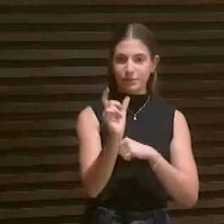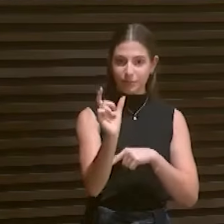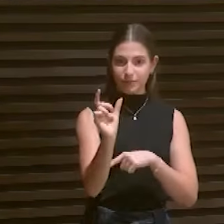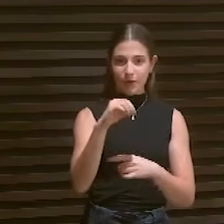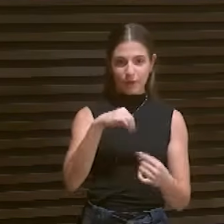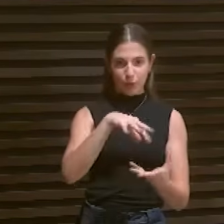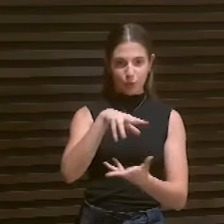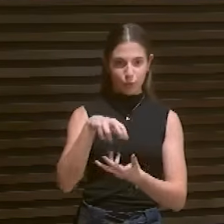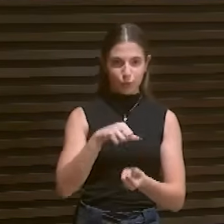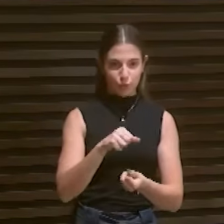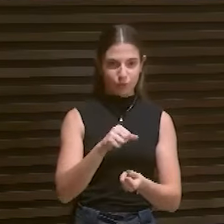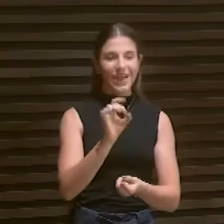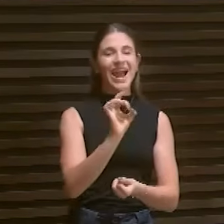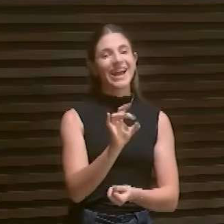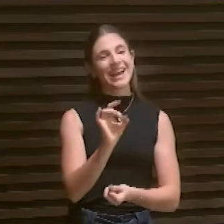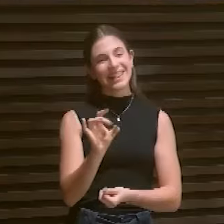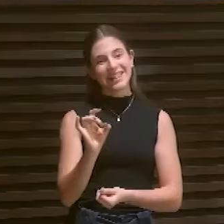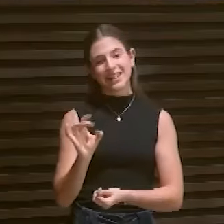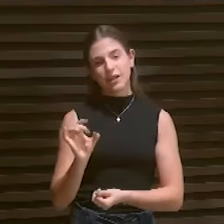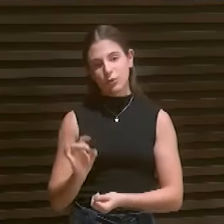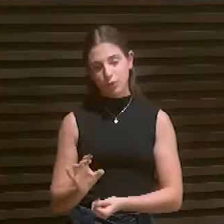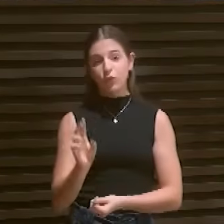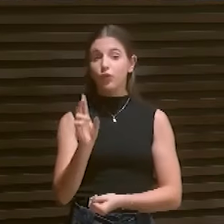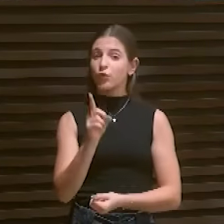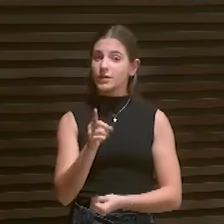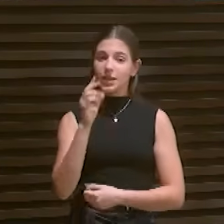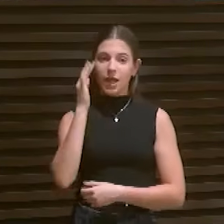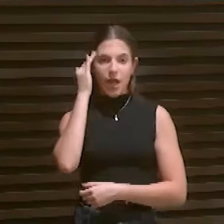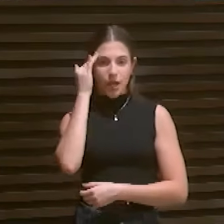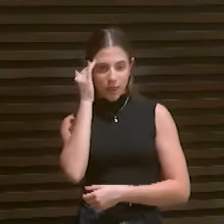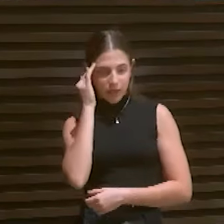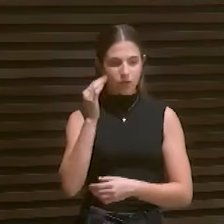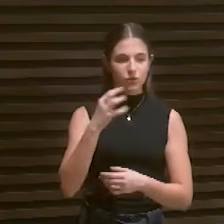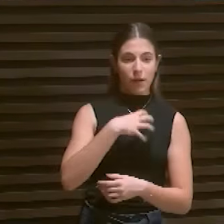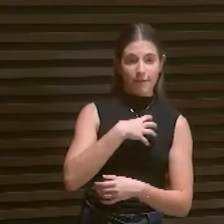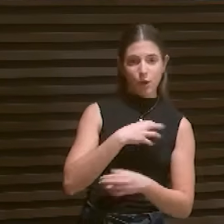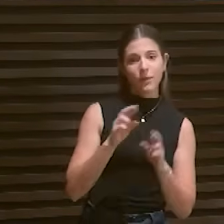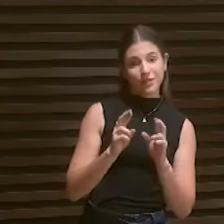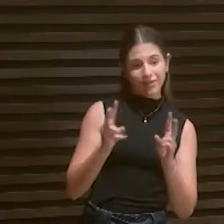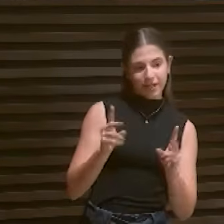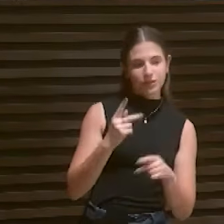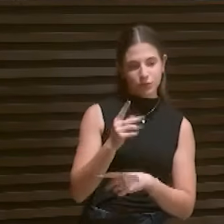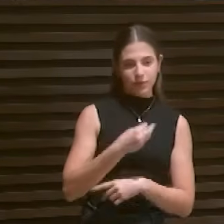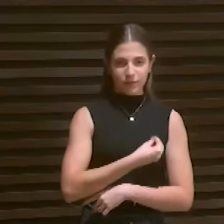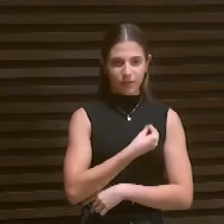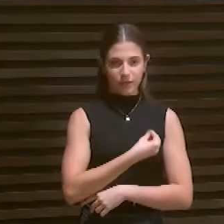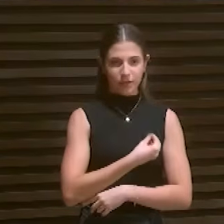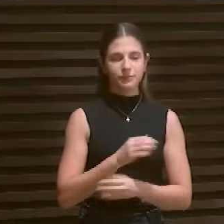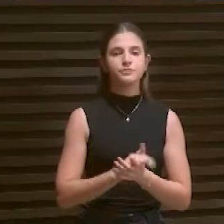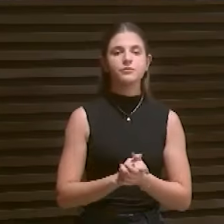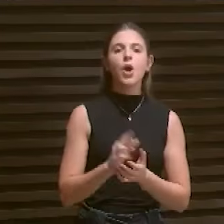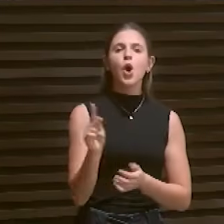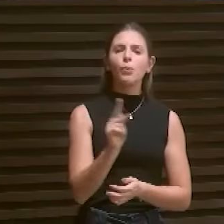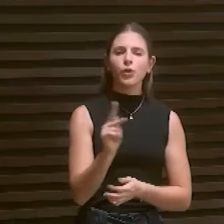Cada um deles você aplica de uma maneira diferente à sua vida. Um professor e